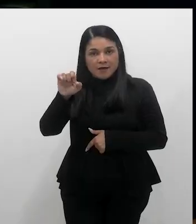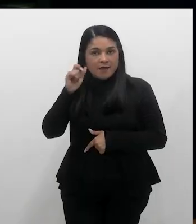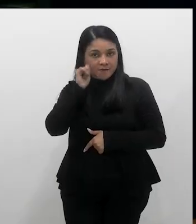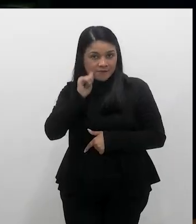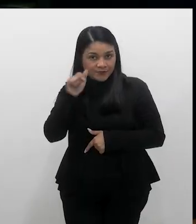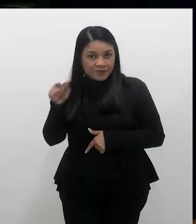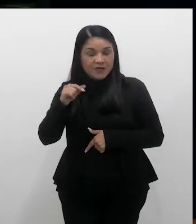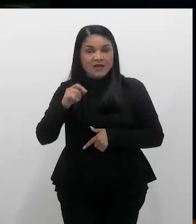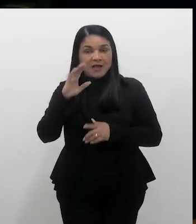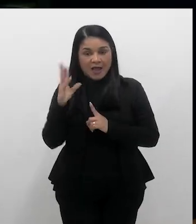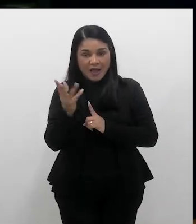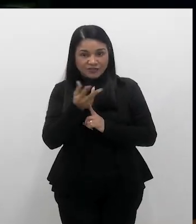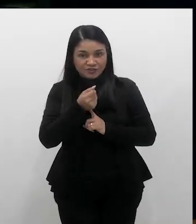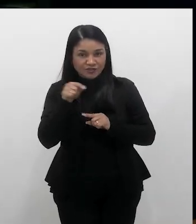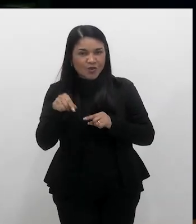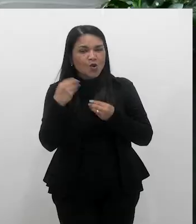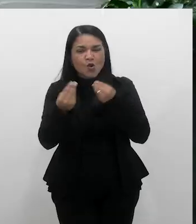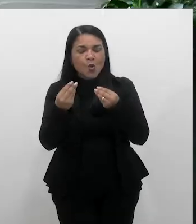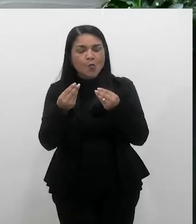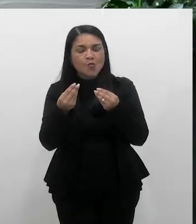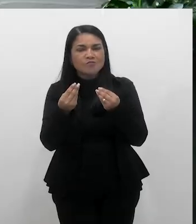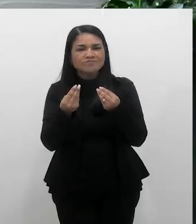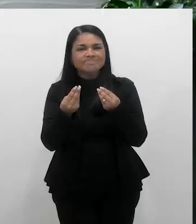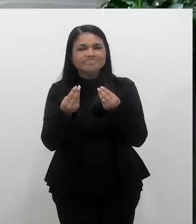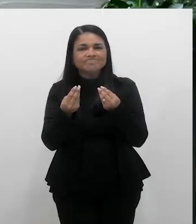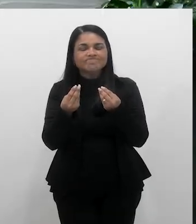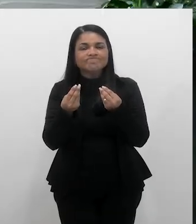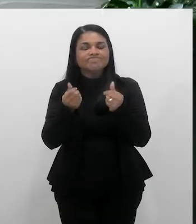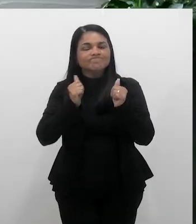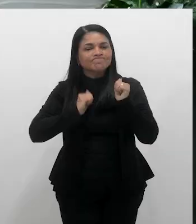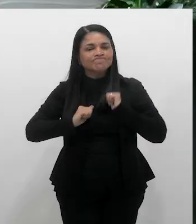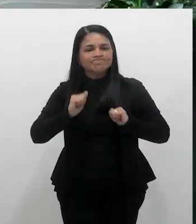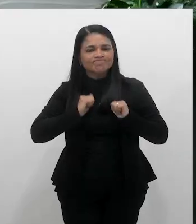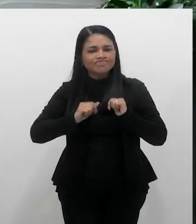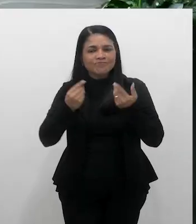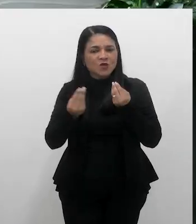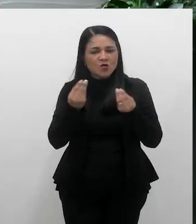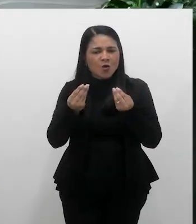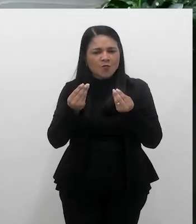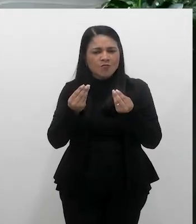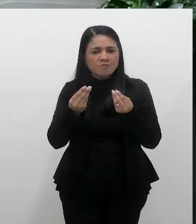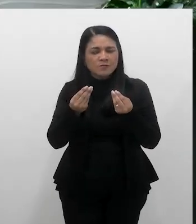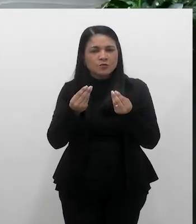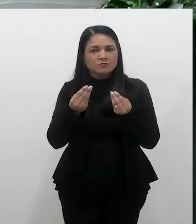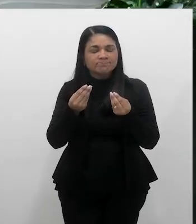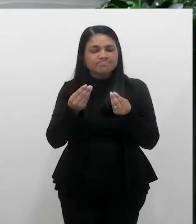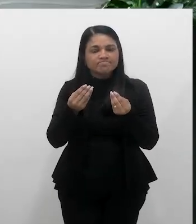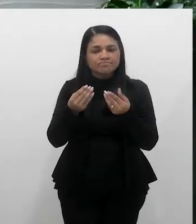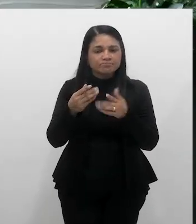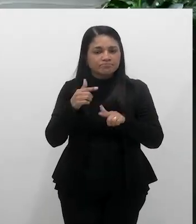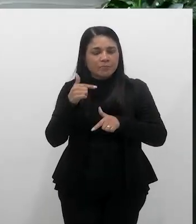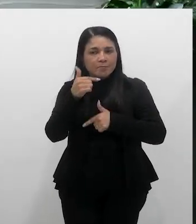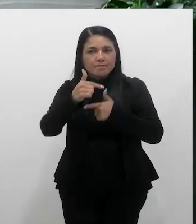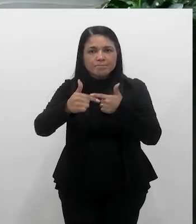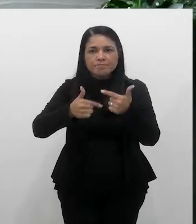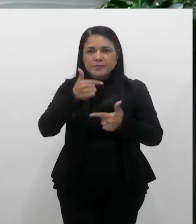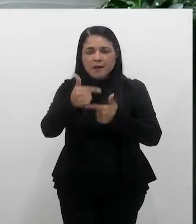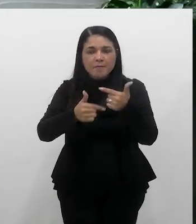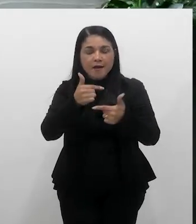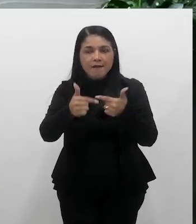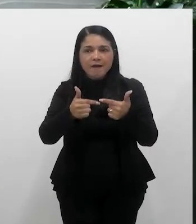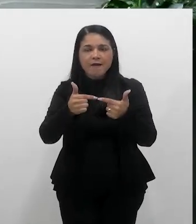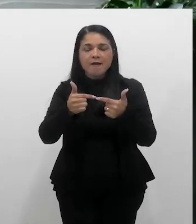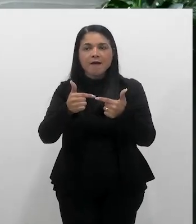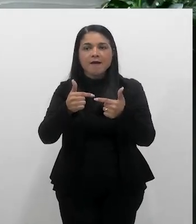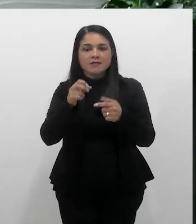a gente, na arte, lida com isso? Né? Como é que a gente, na arte, lida com o mercúrio, com esse tipo de contaminação? E ela consegue trazer isso para a